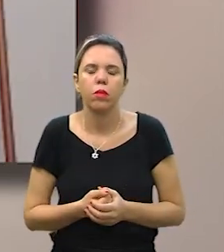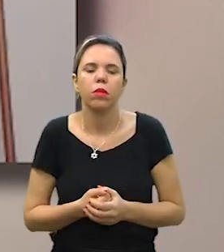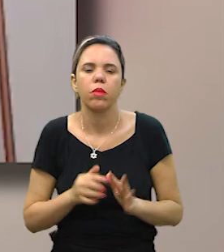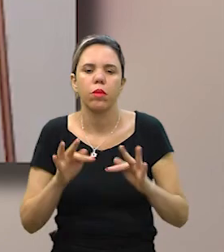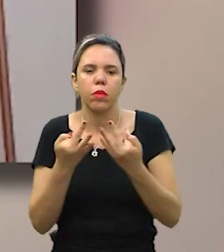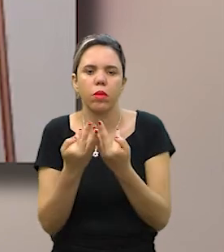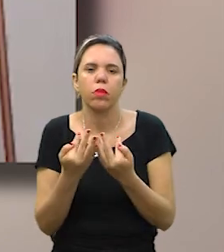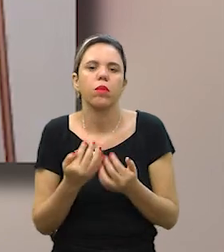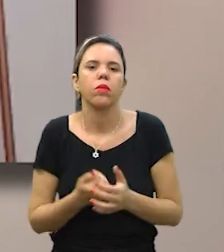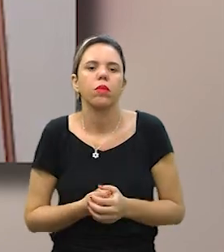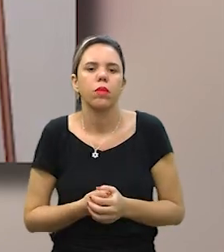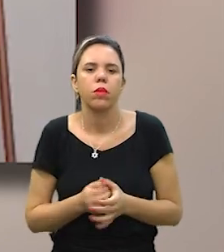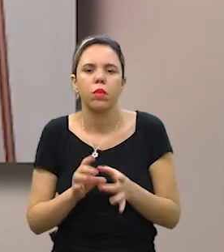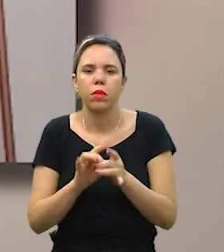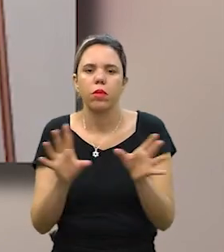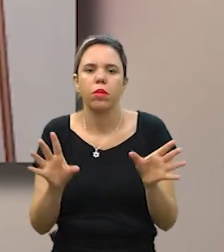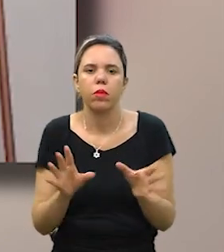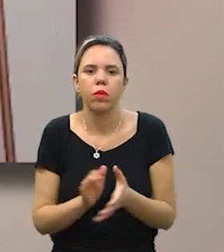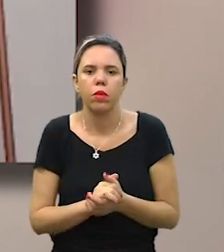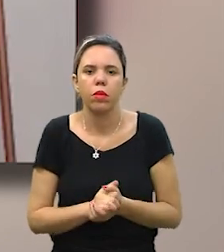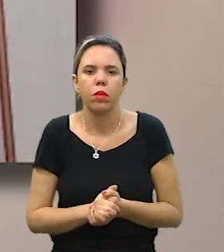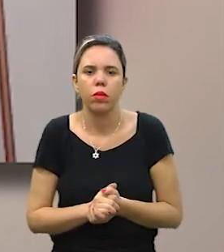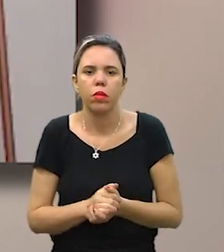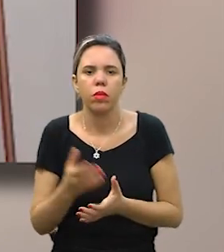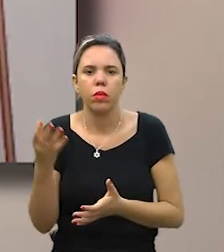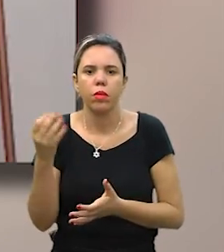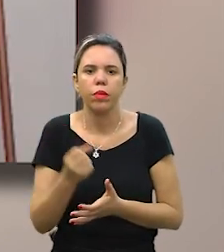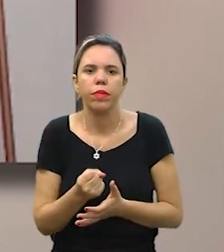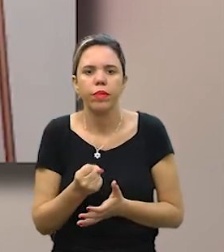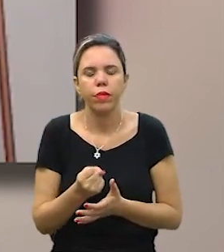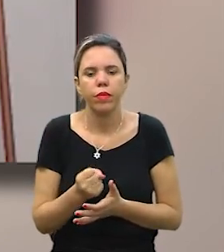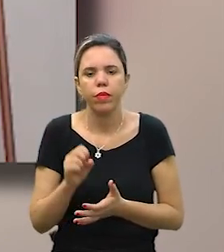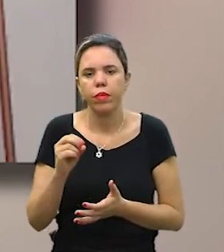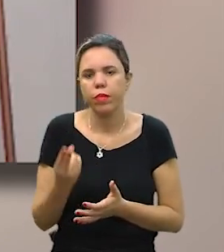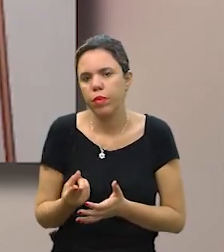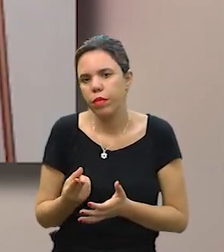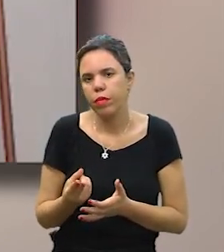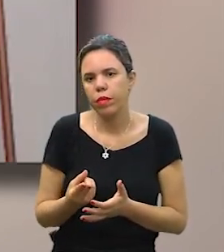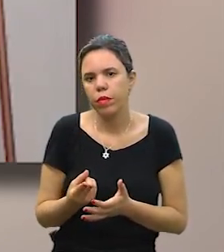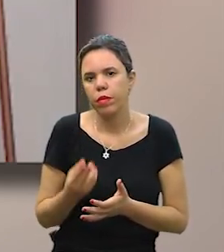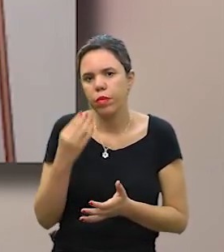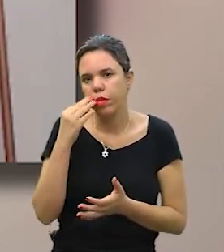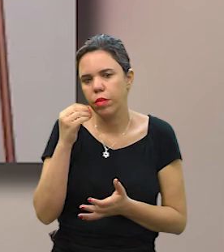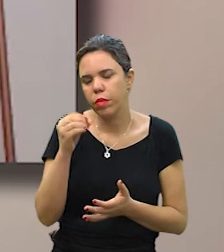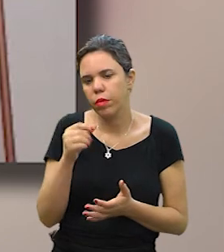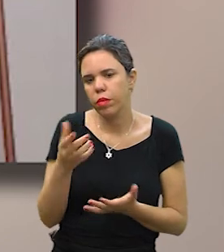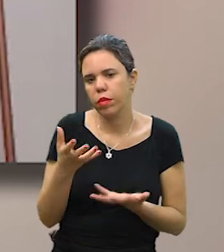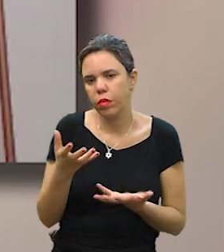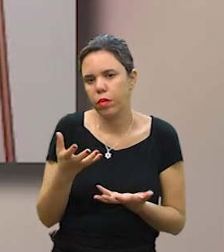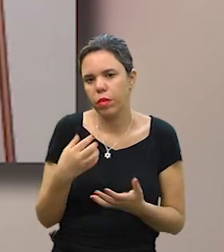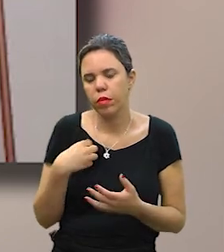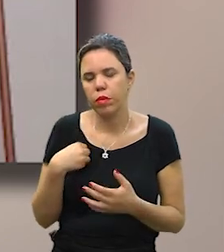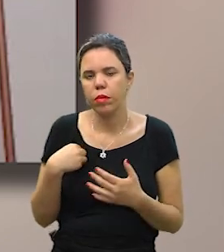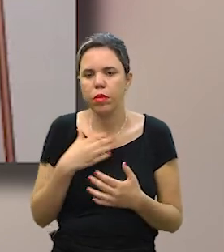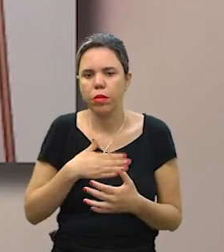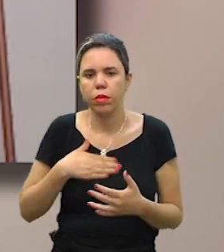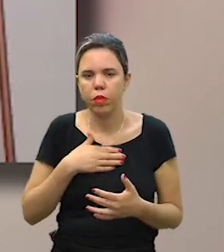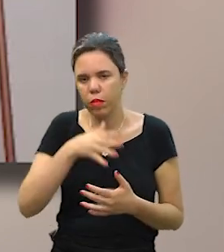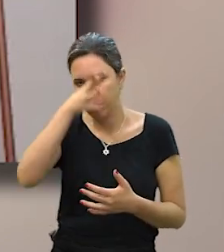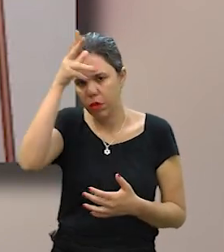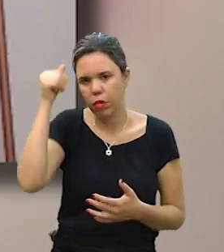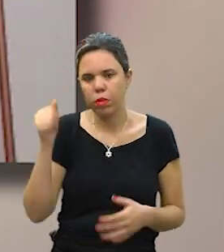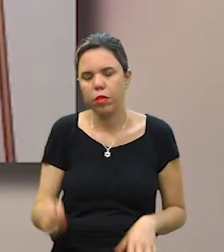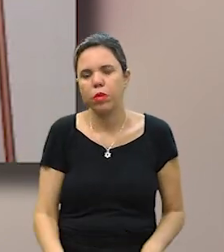comida, os pais acabam liberando o leite ou o salgadinho que a criança tanto gosta,